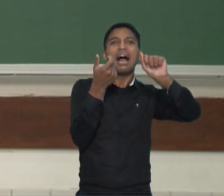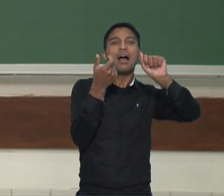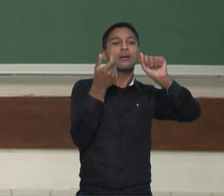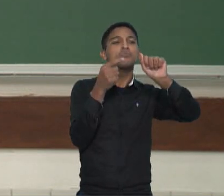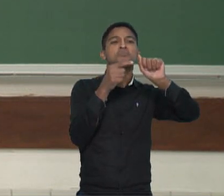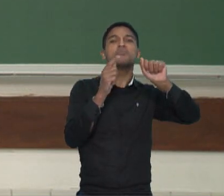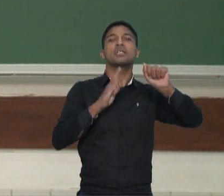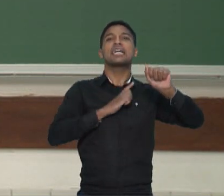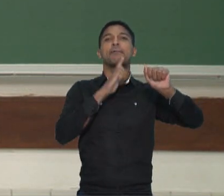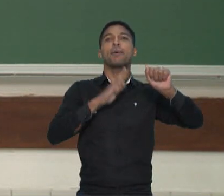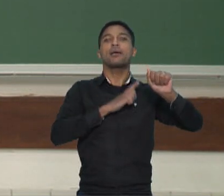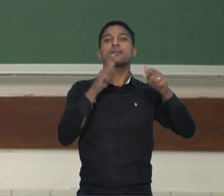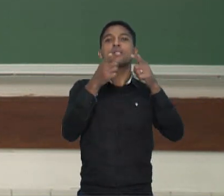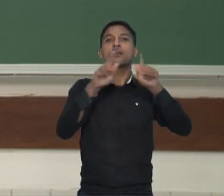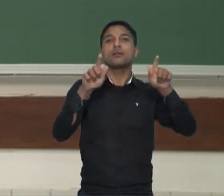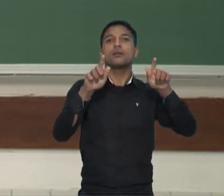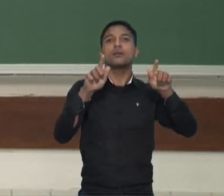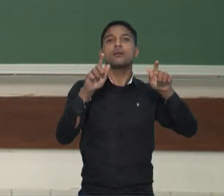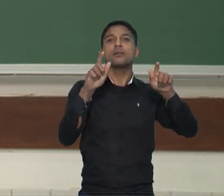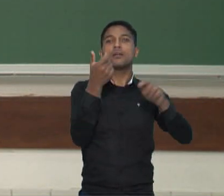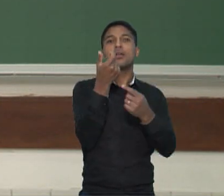Vamos para a correção.